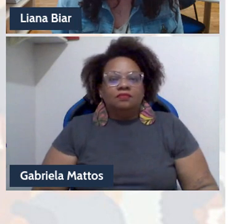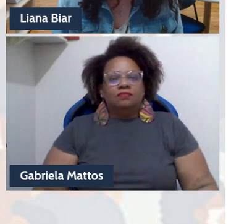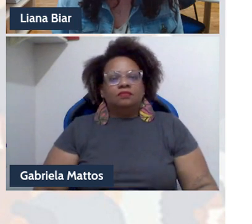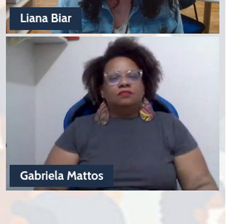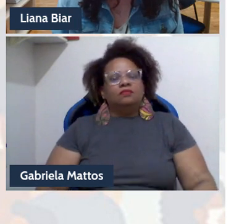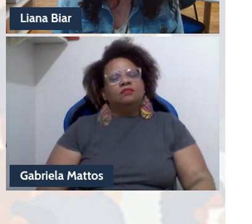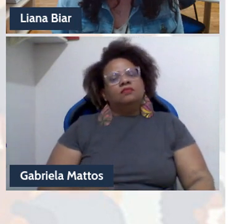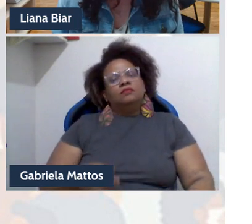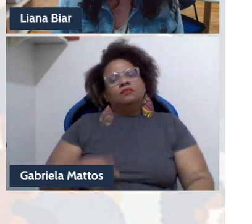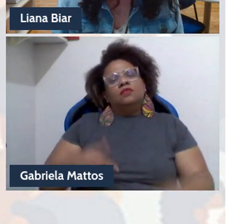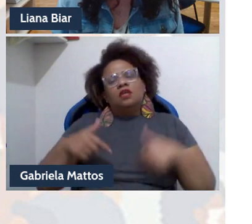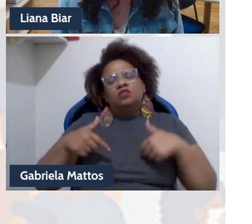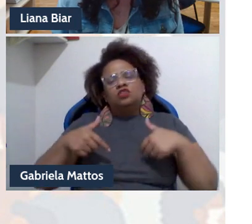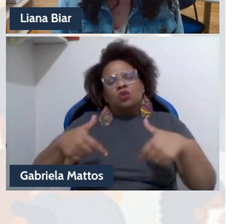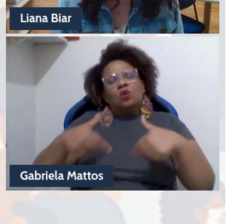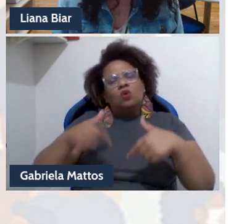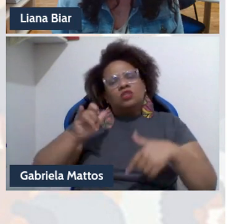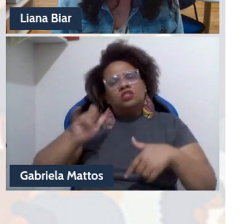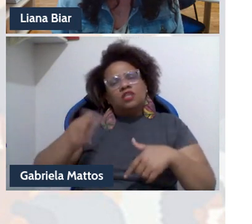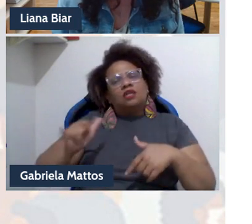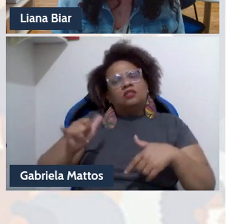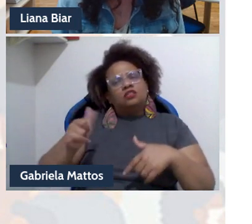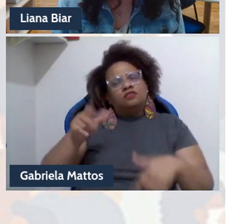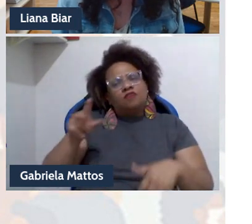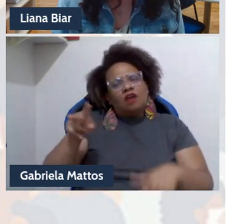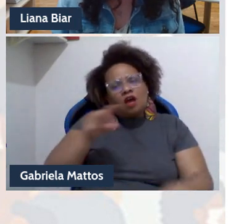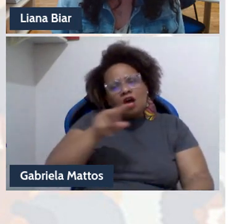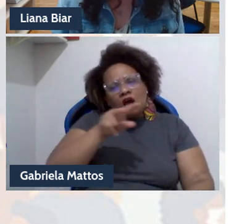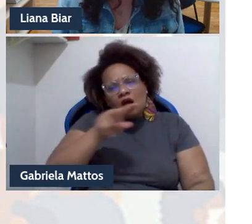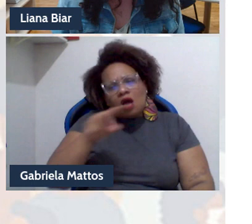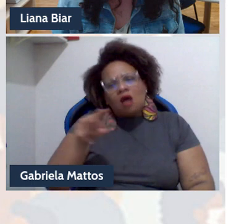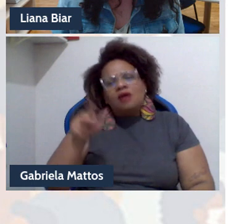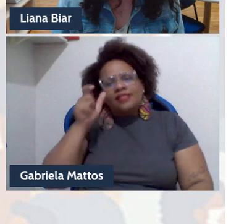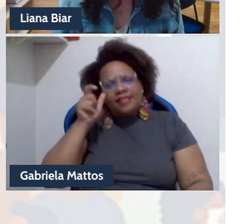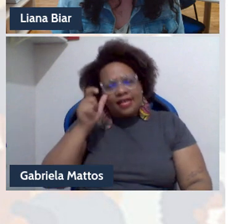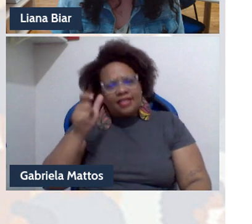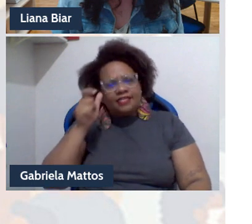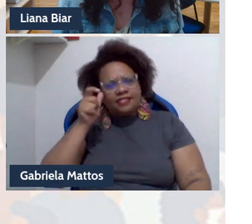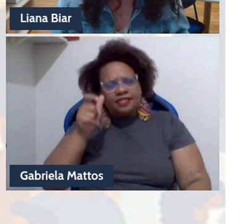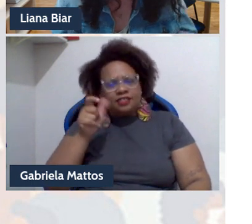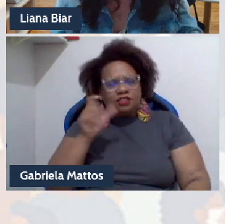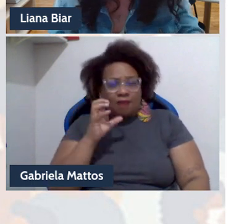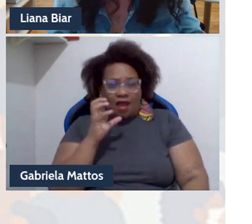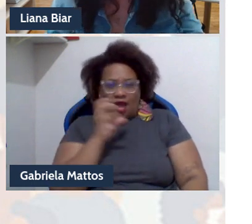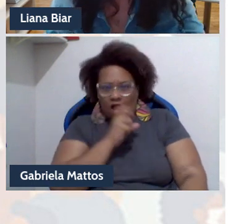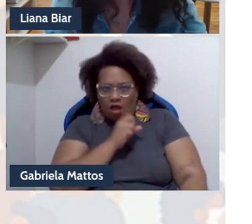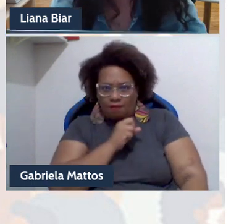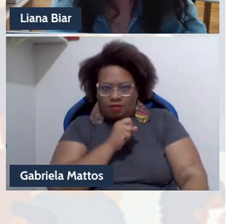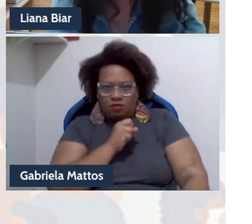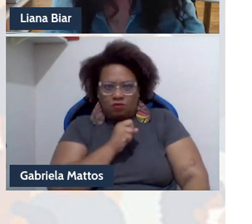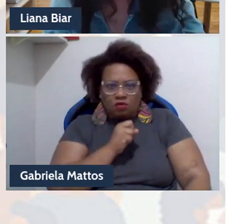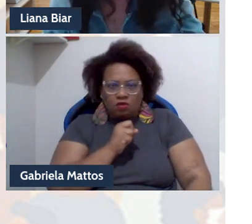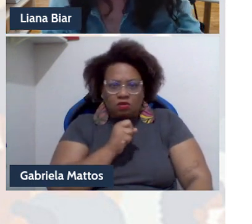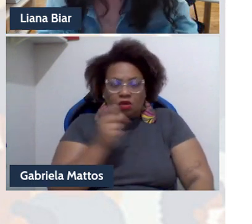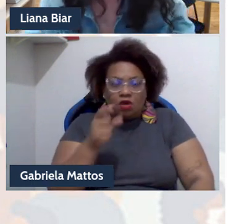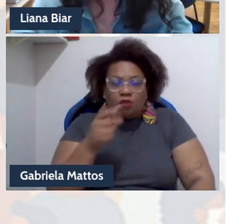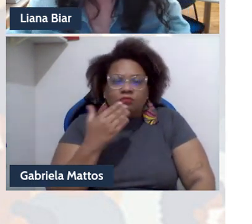coisas interessantes para a gente sublinhar. Eu vou, só para ser um pouco mais rápida, pedir que vocês